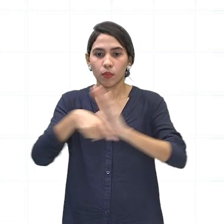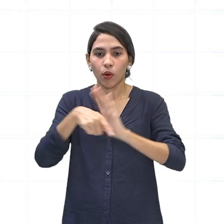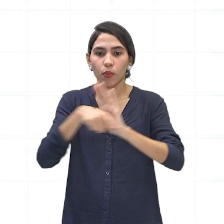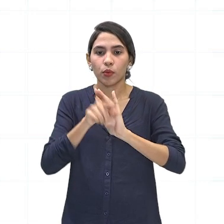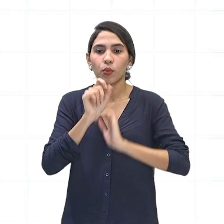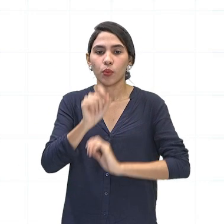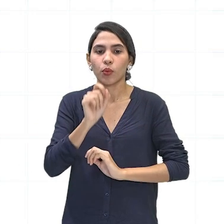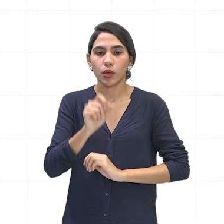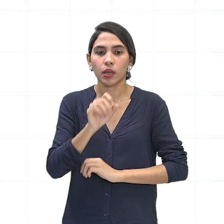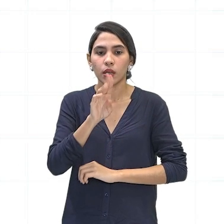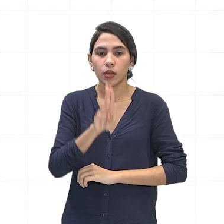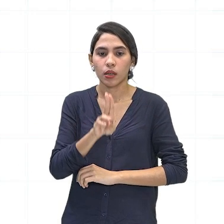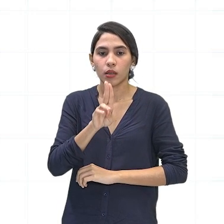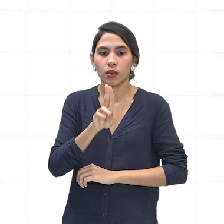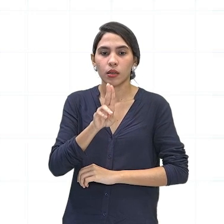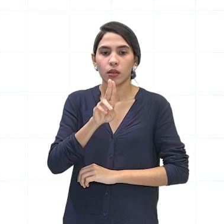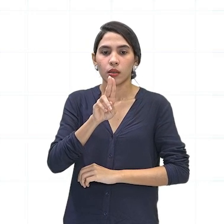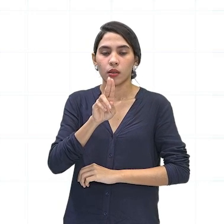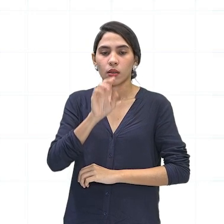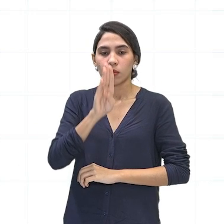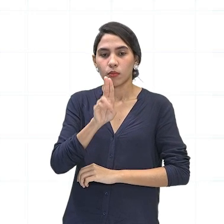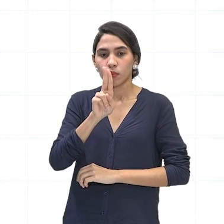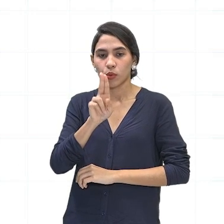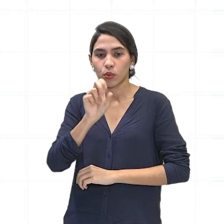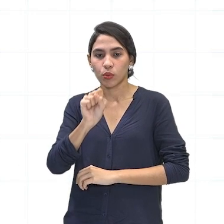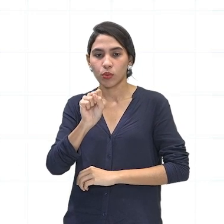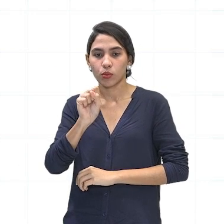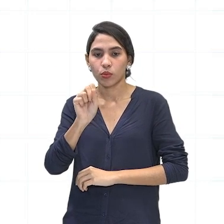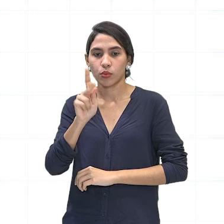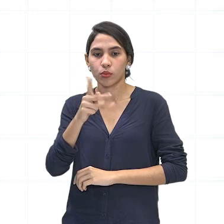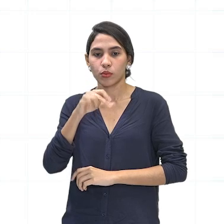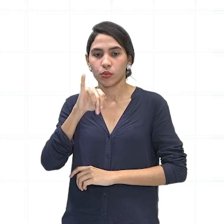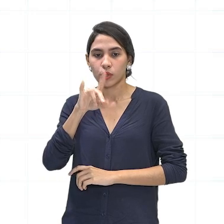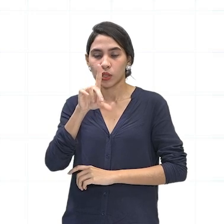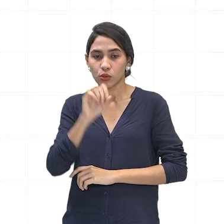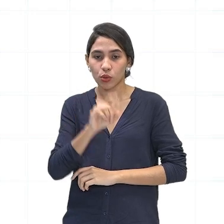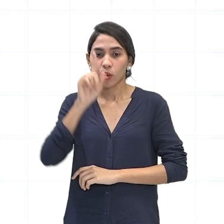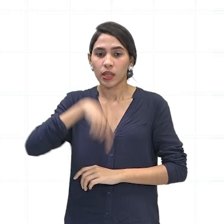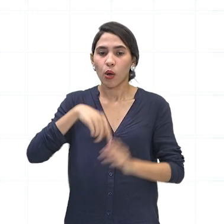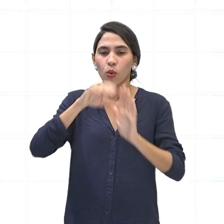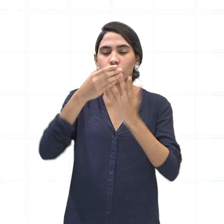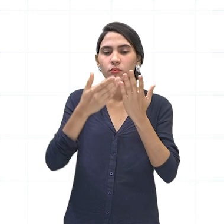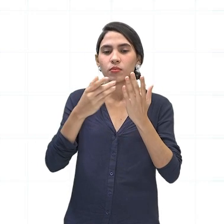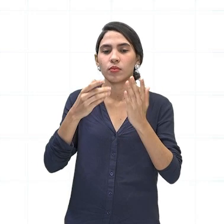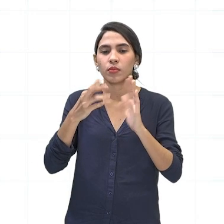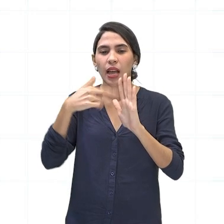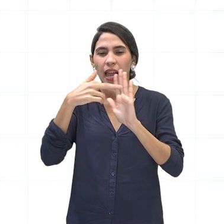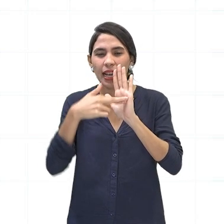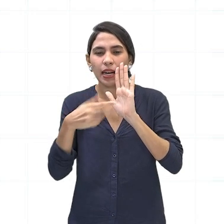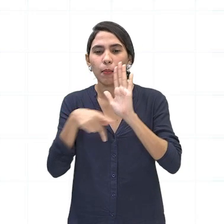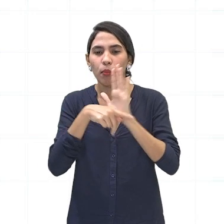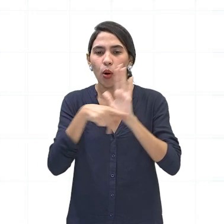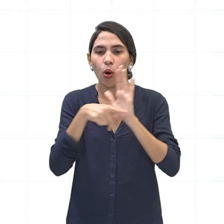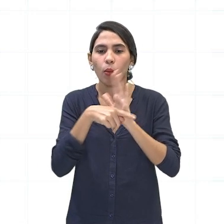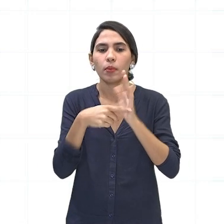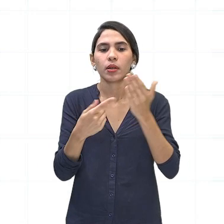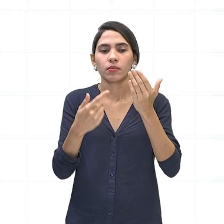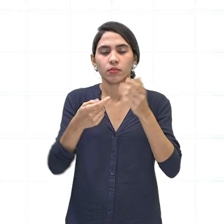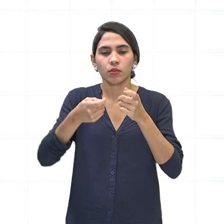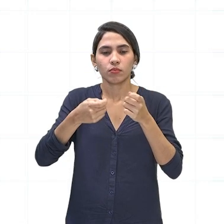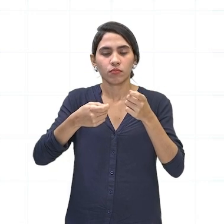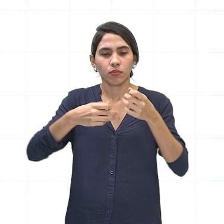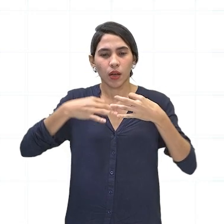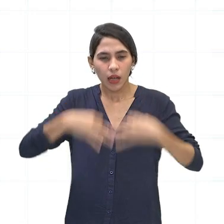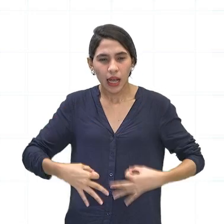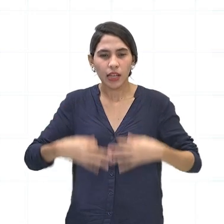Bushido, ele é o código de honra dos samurais, em que os valores como o respeito pelo adversário, o autocontrole